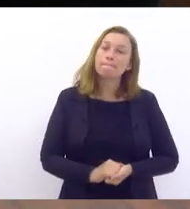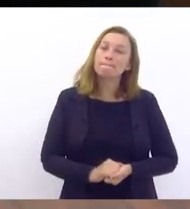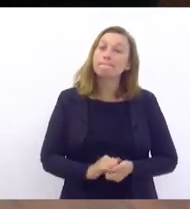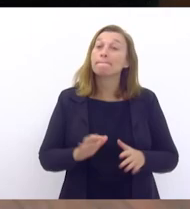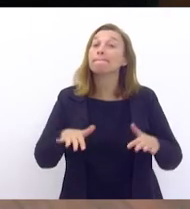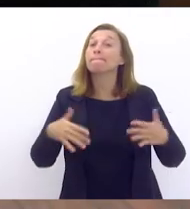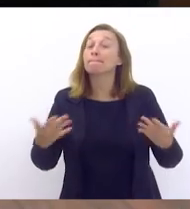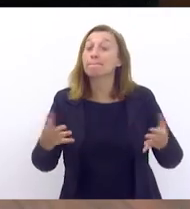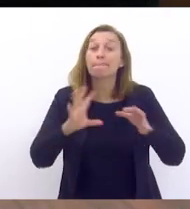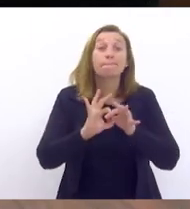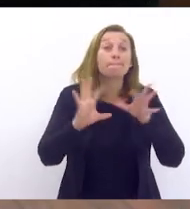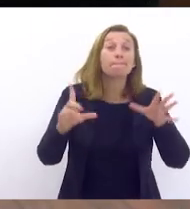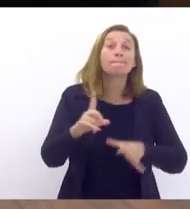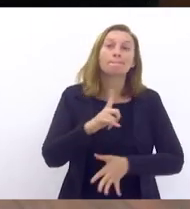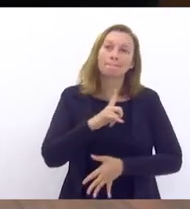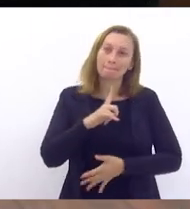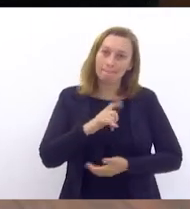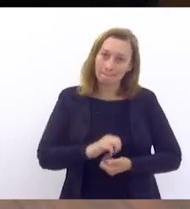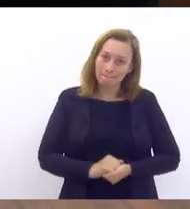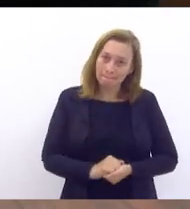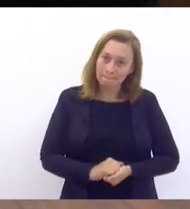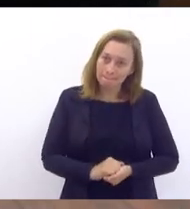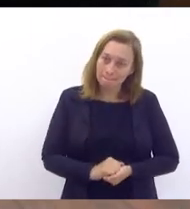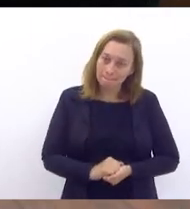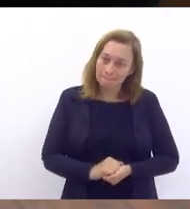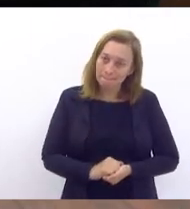Qual é a liberdade que tem